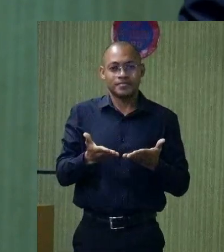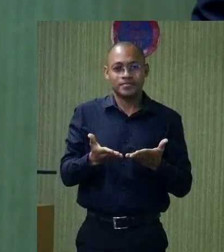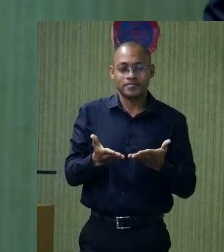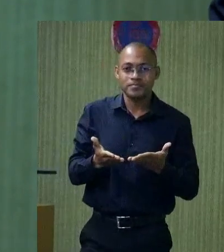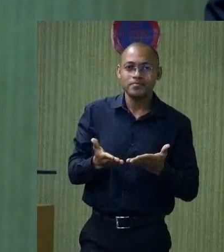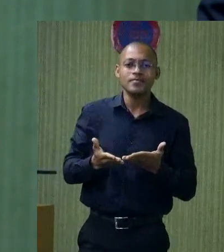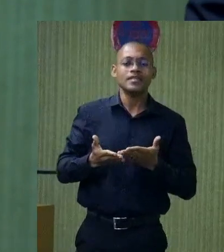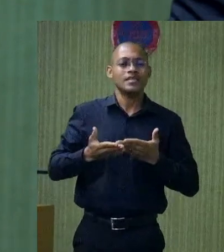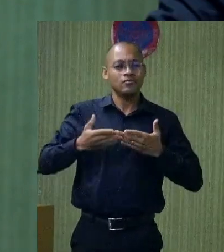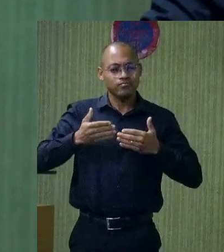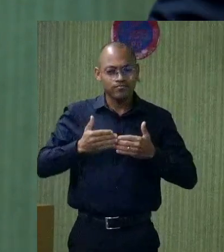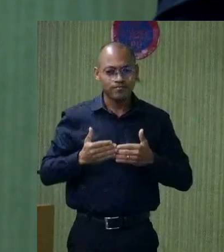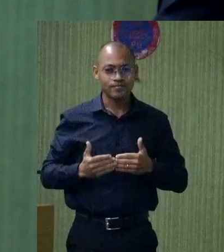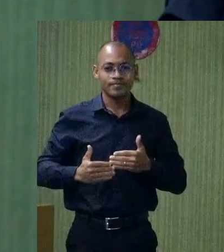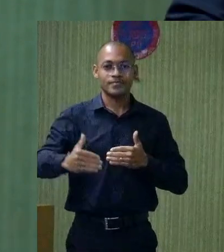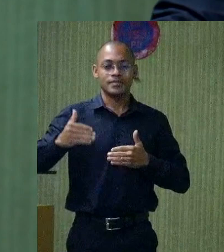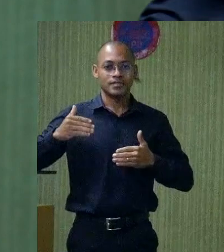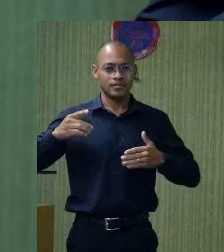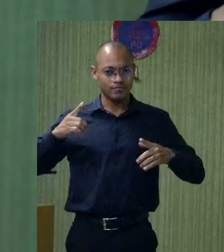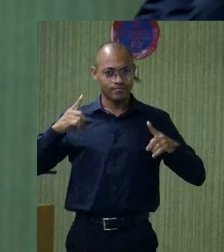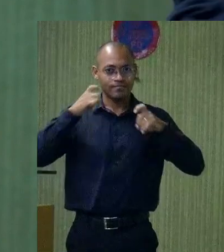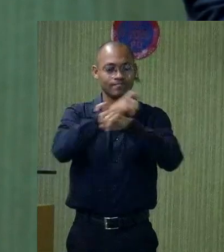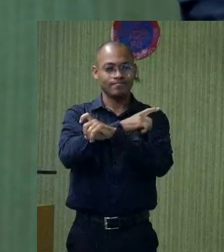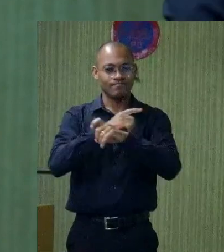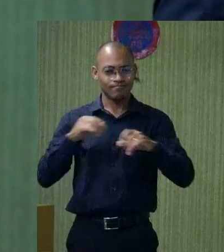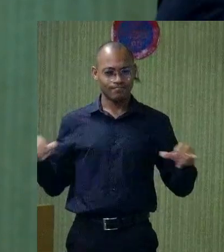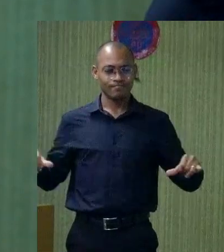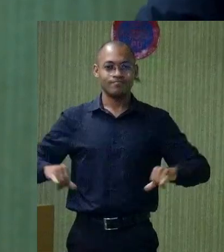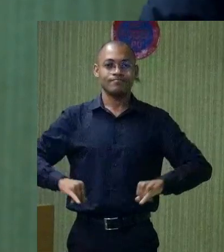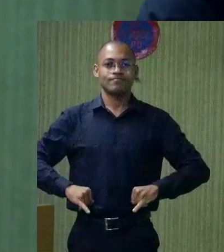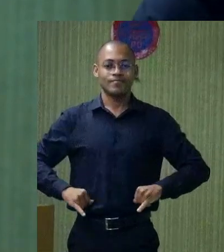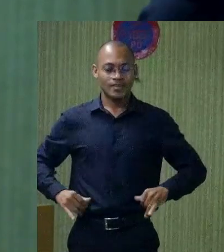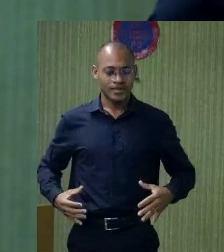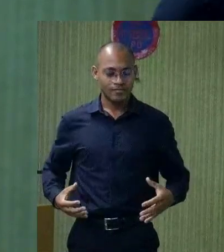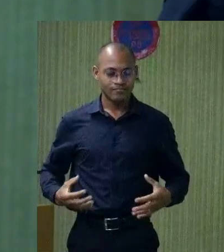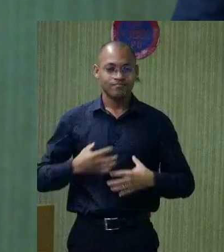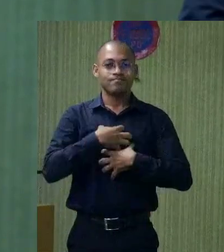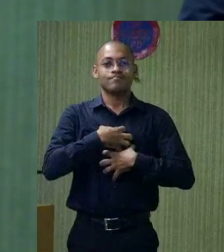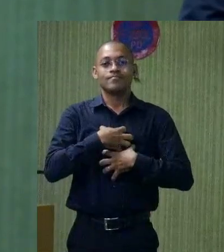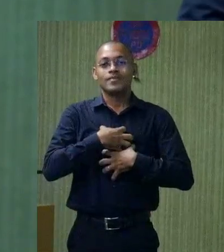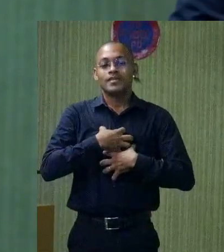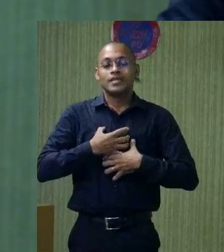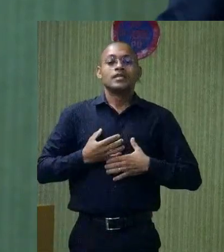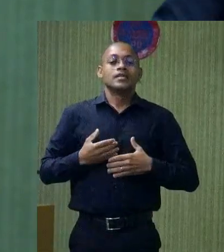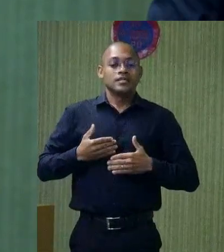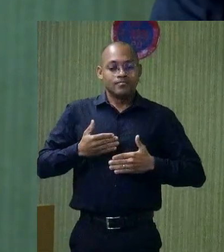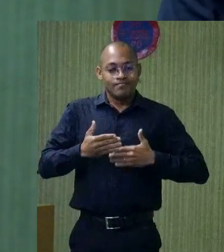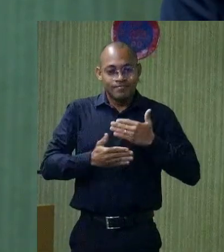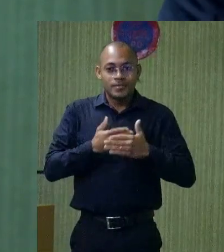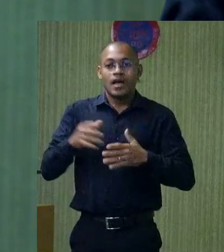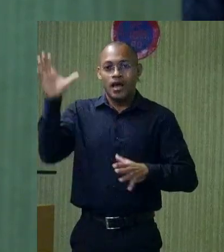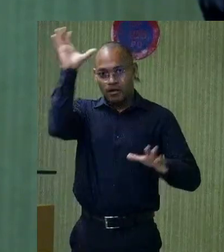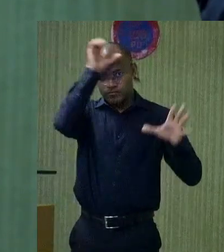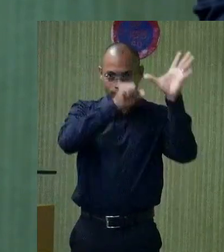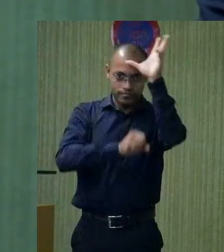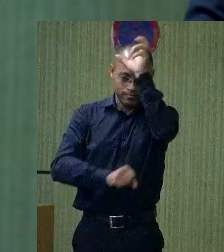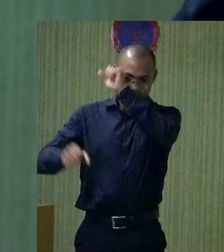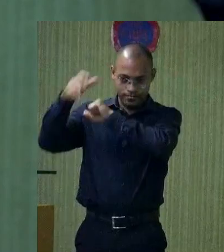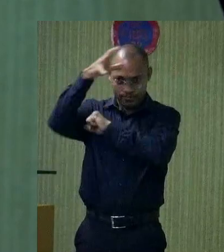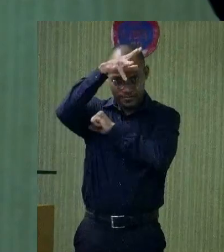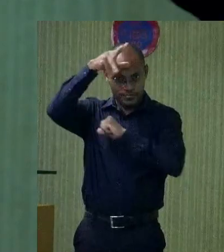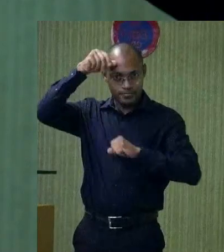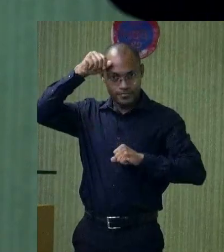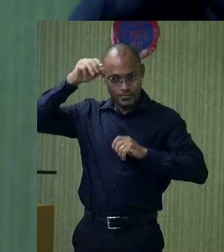dificuldade de muita dor e sofrimento nós temos muito aprender com Amazonas né com toda a